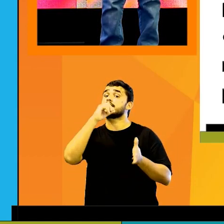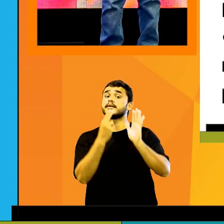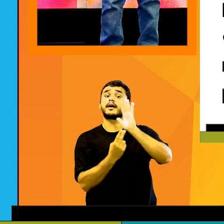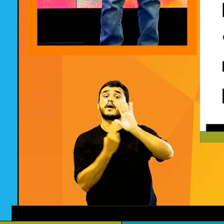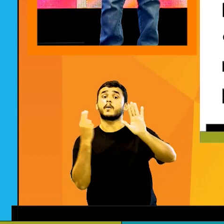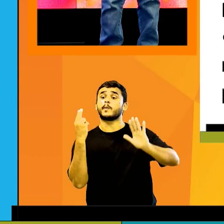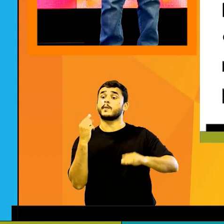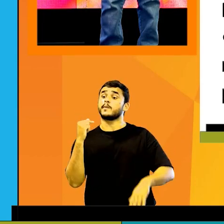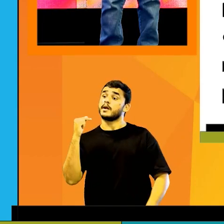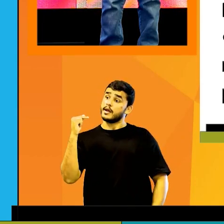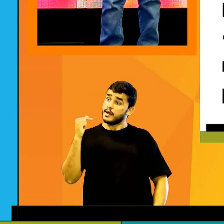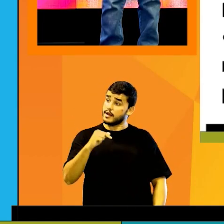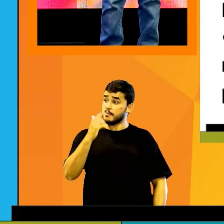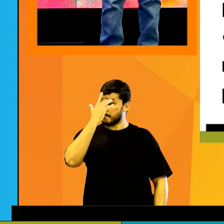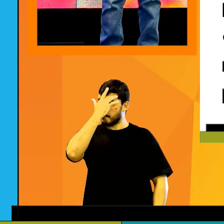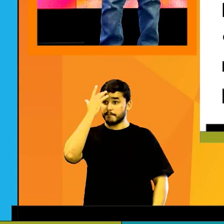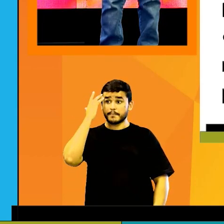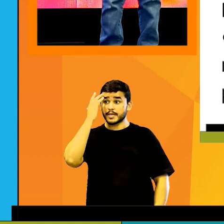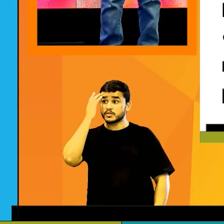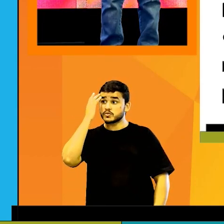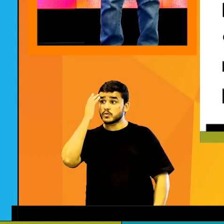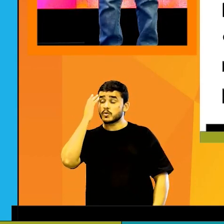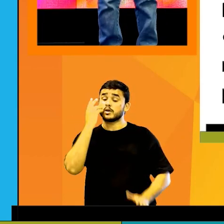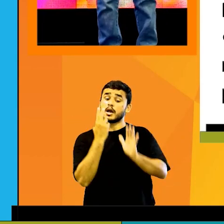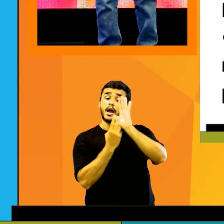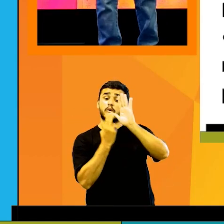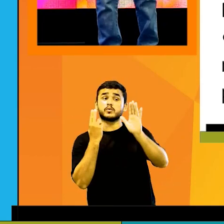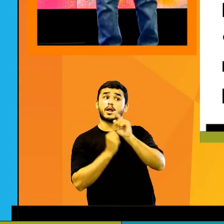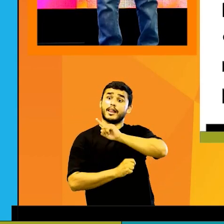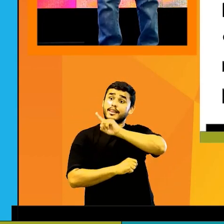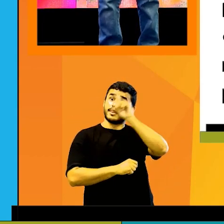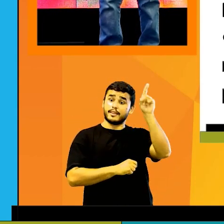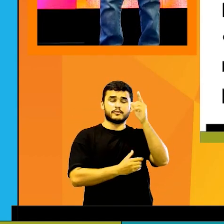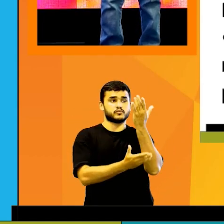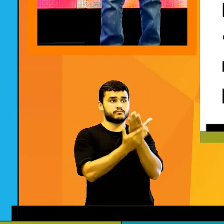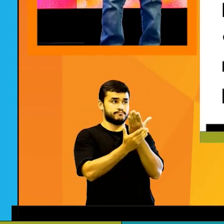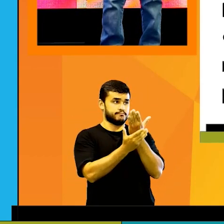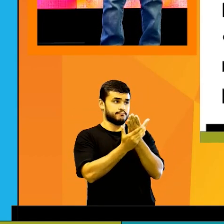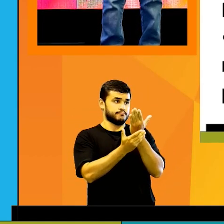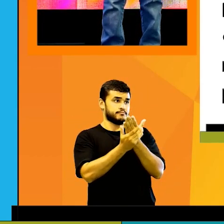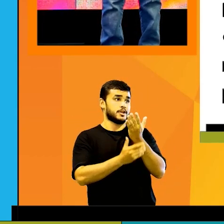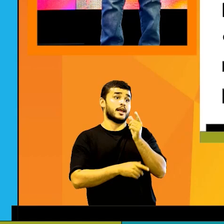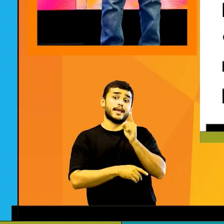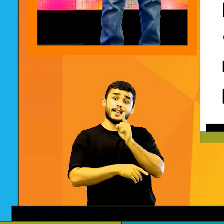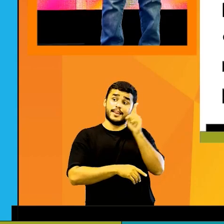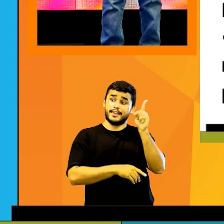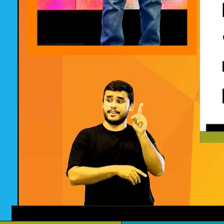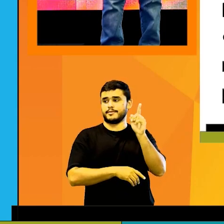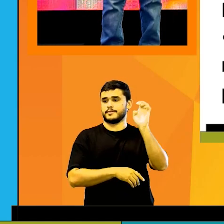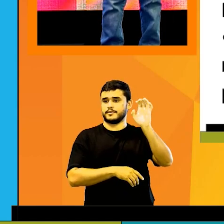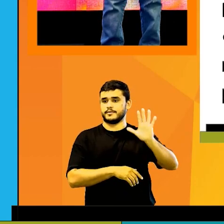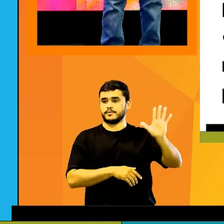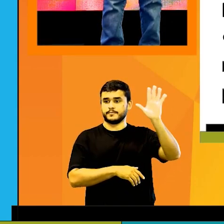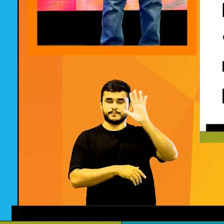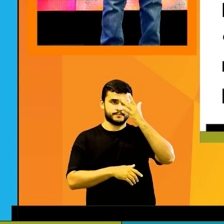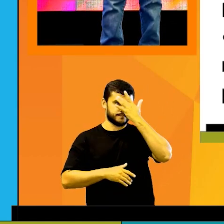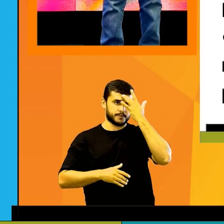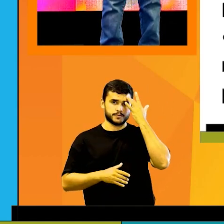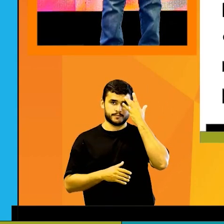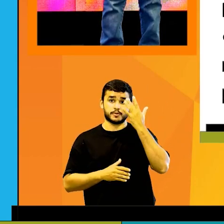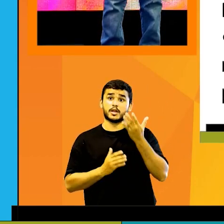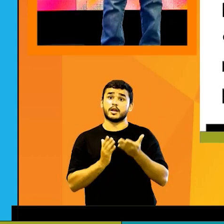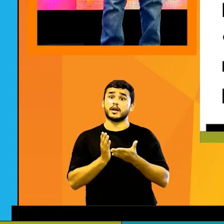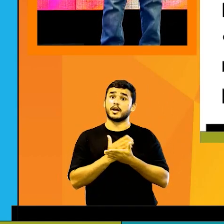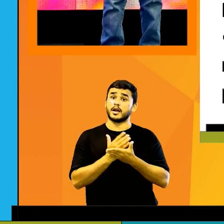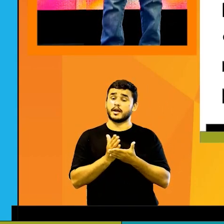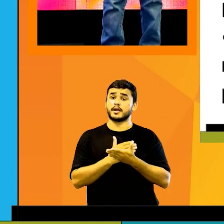estavam fazendo faculdade na Europa. Então, quando o Magalhães retornou ao Rio, ele já veio com suspiros poéticos e